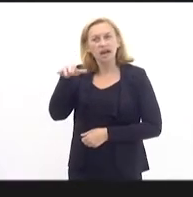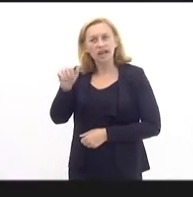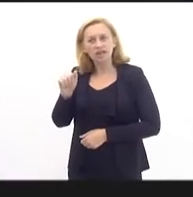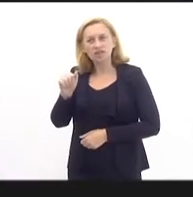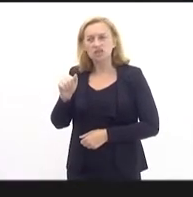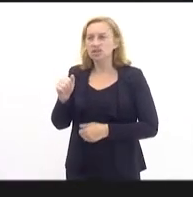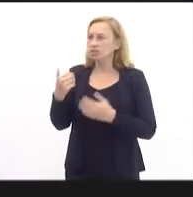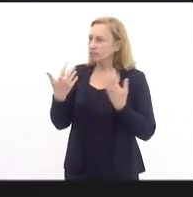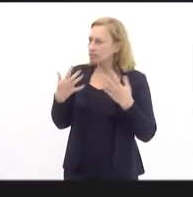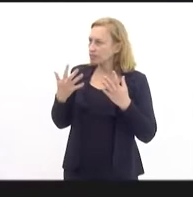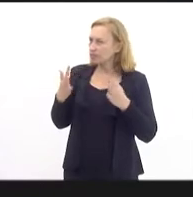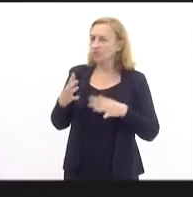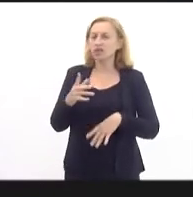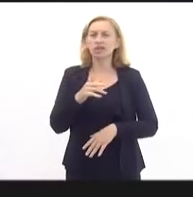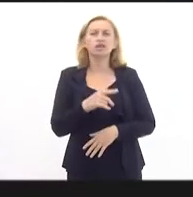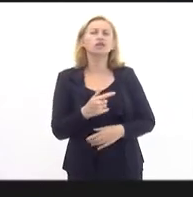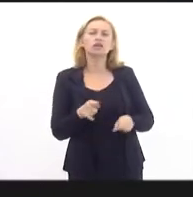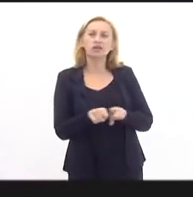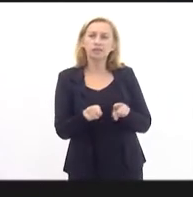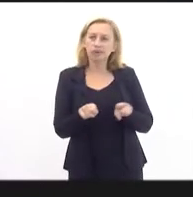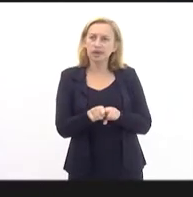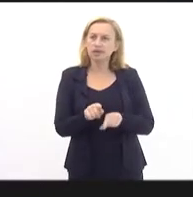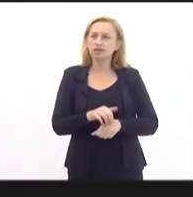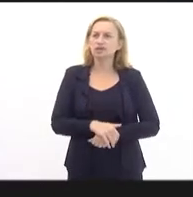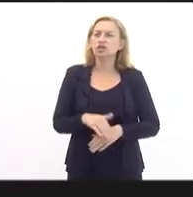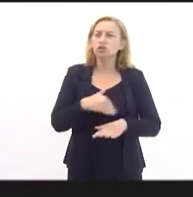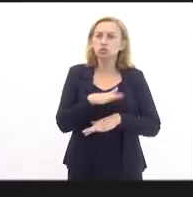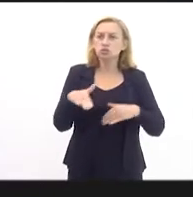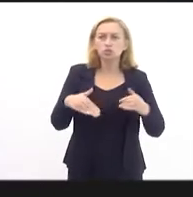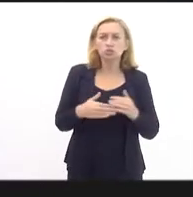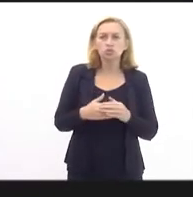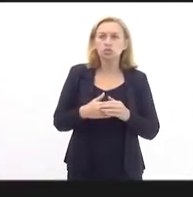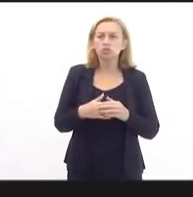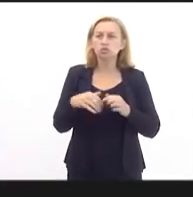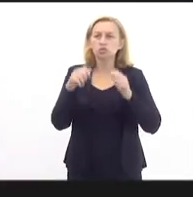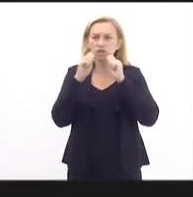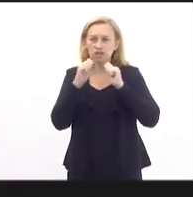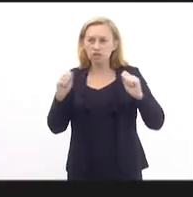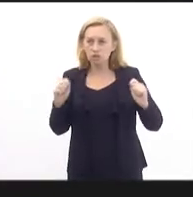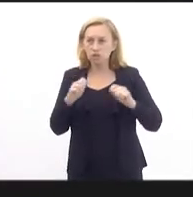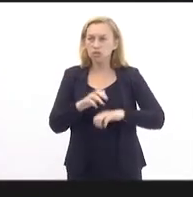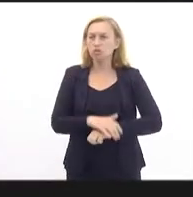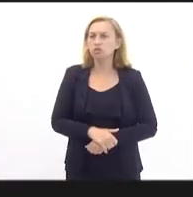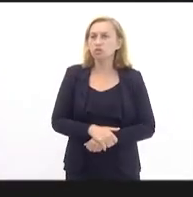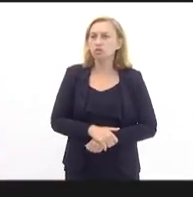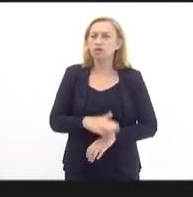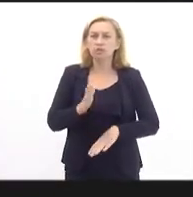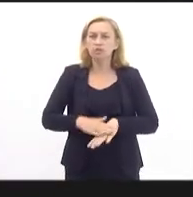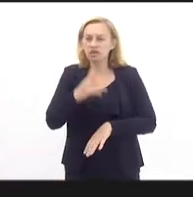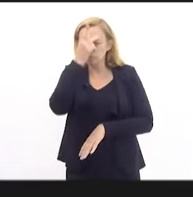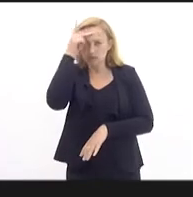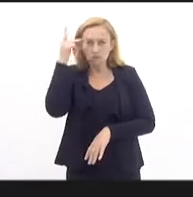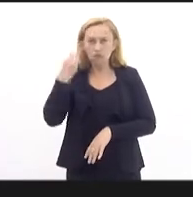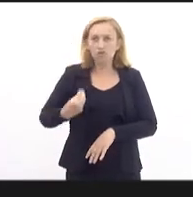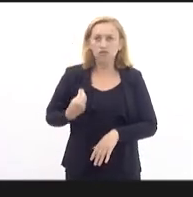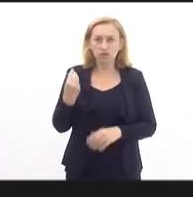estar aqui, cumprimentando também todos os assessores e demais pessoas